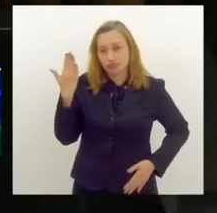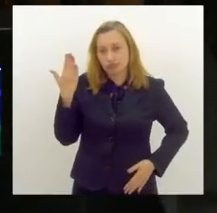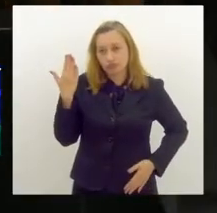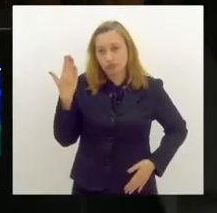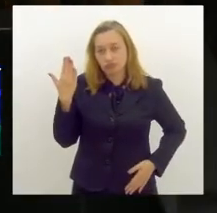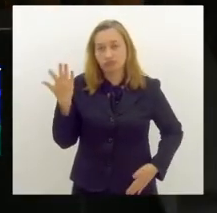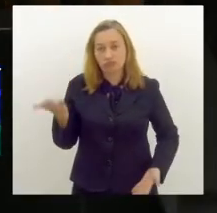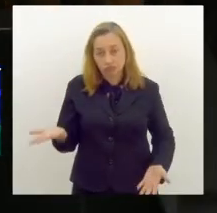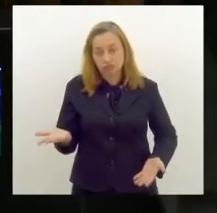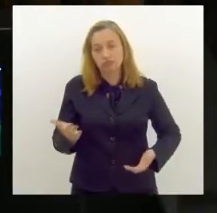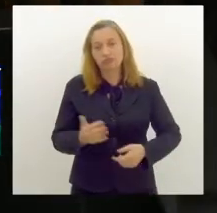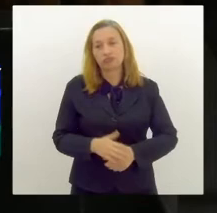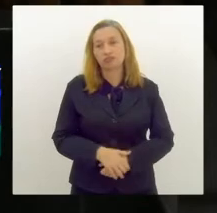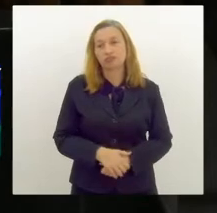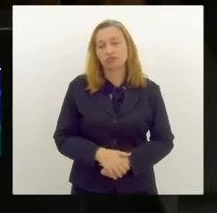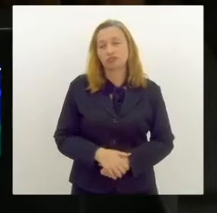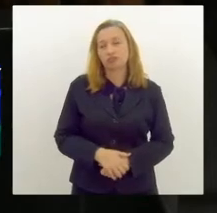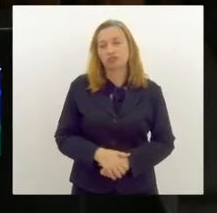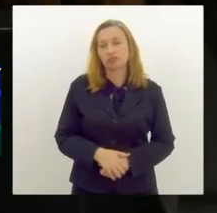mal intencionado,